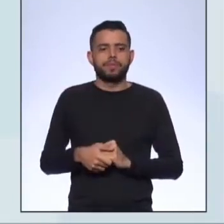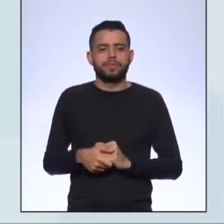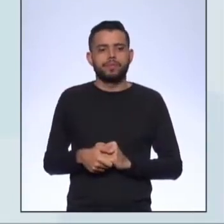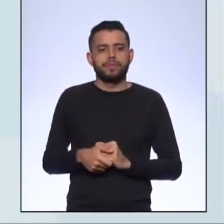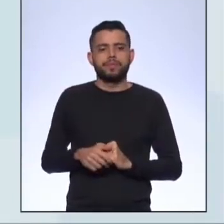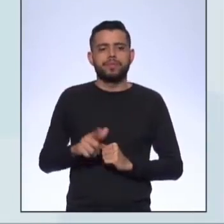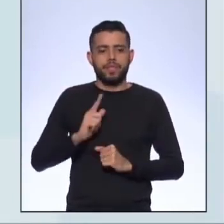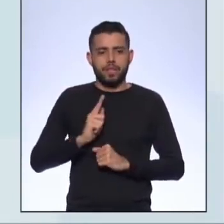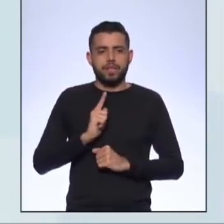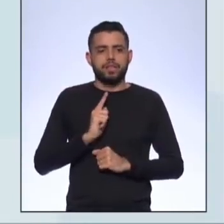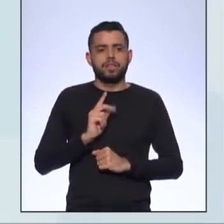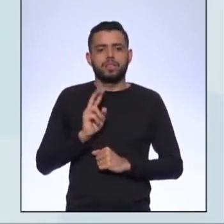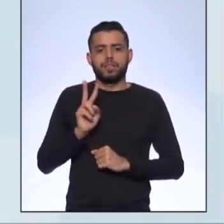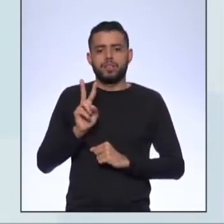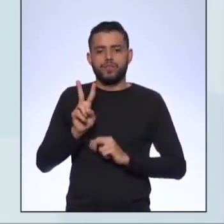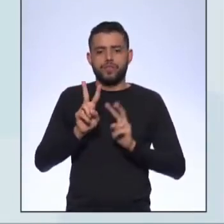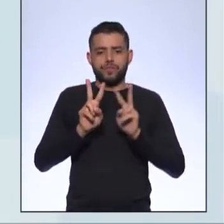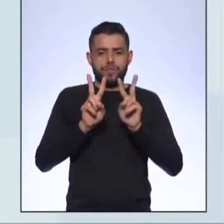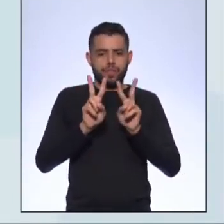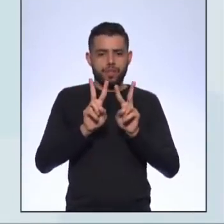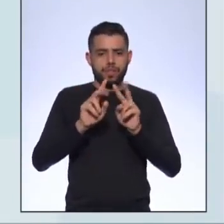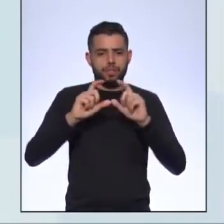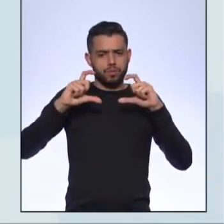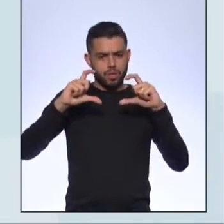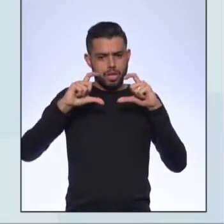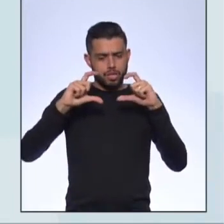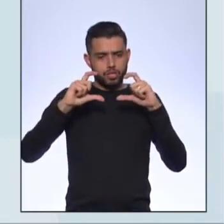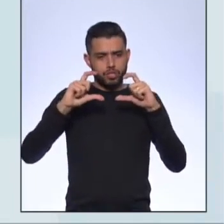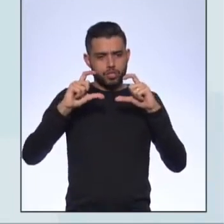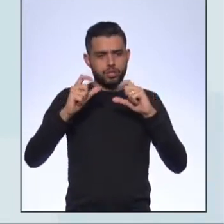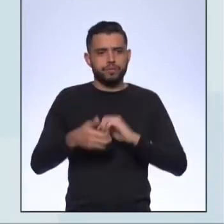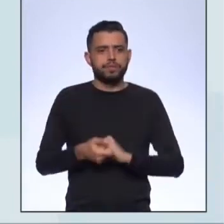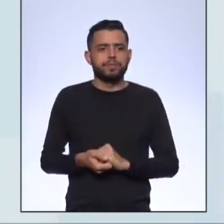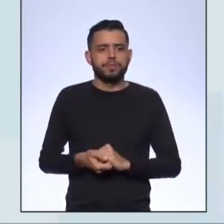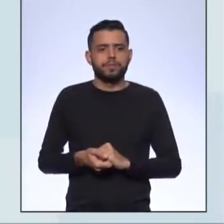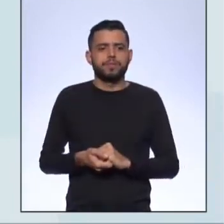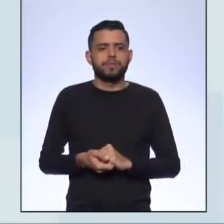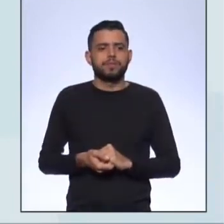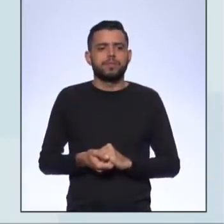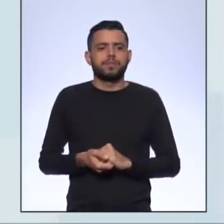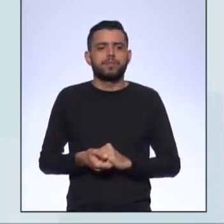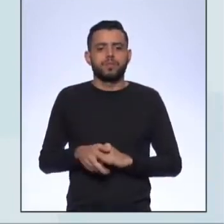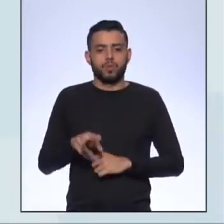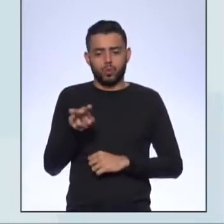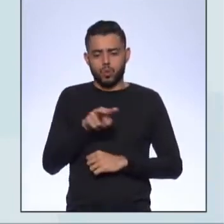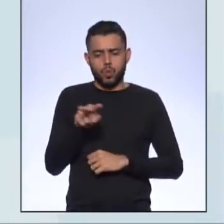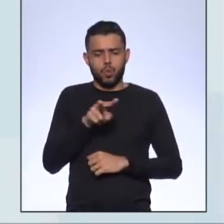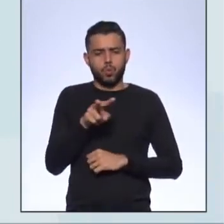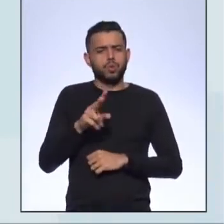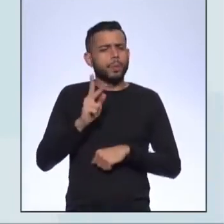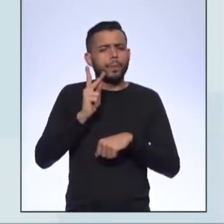2 indivíduos cruzando, sendo que os 2 indivíduos têm ali, eles